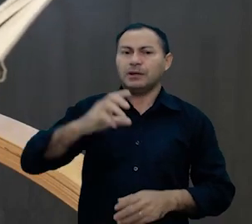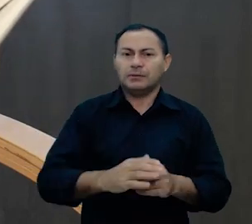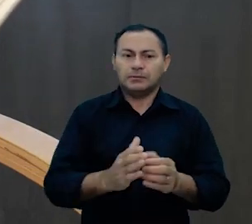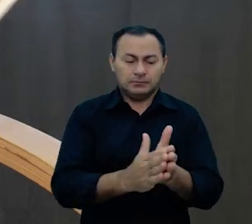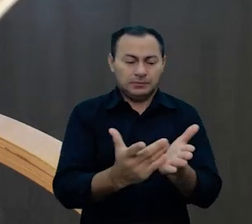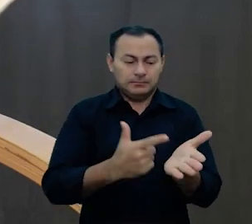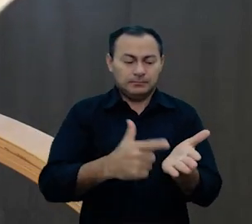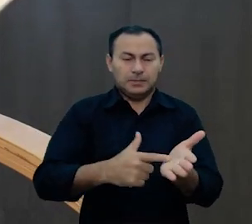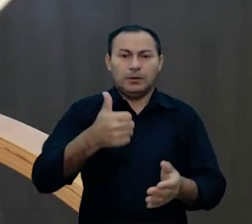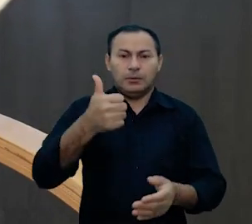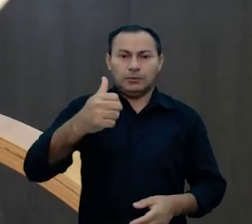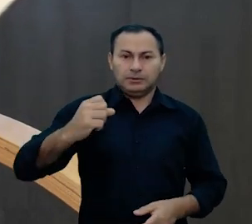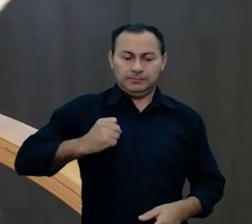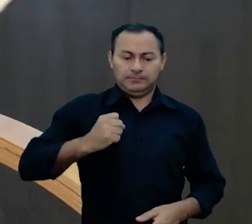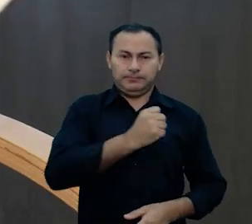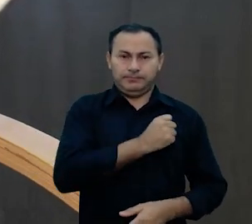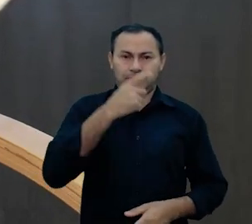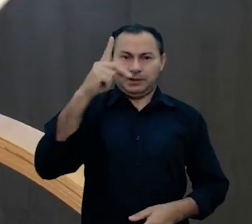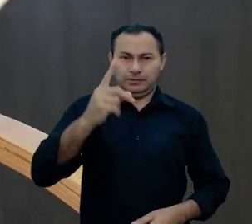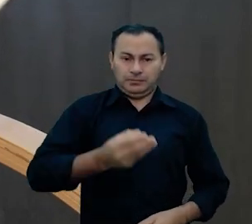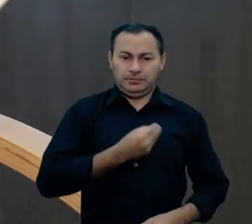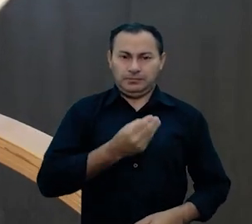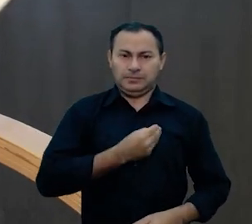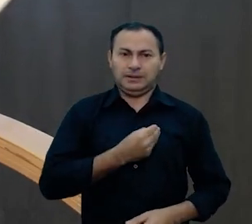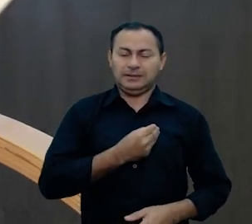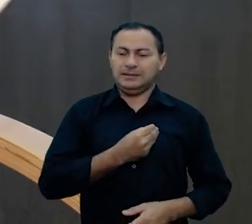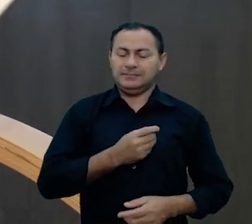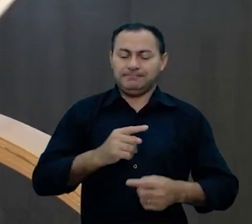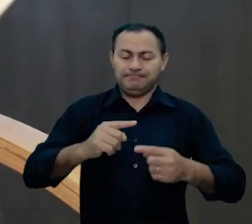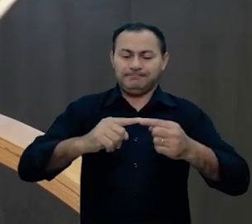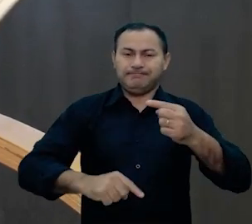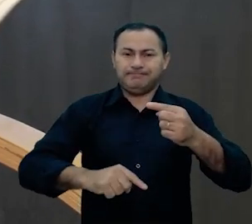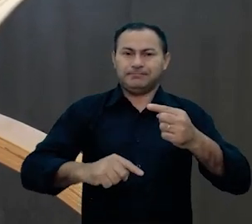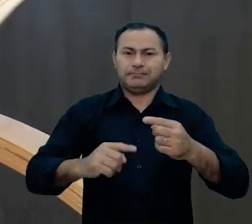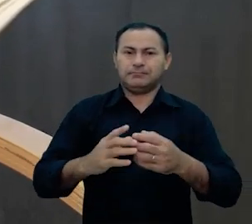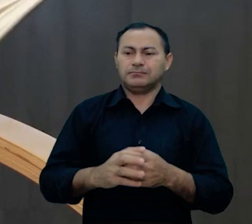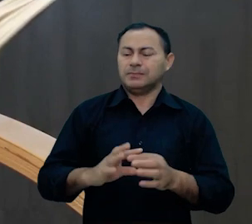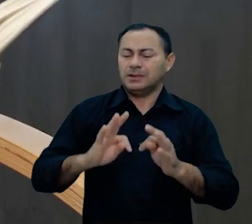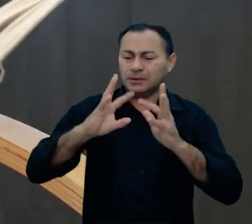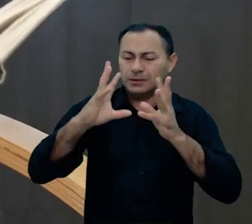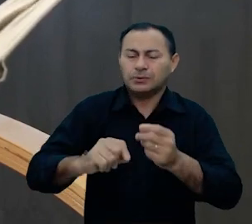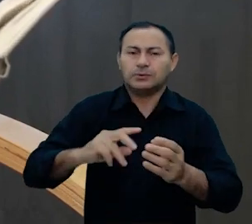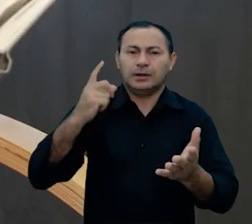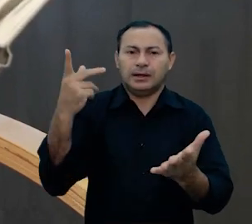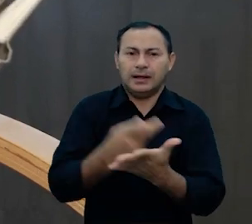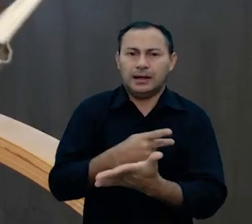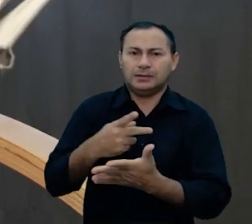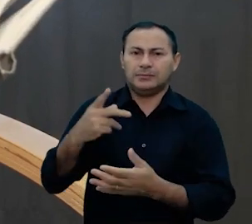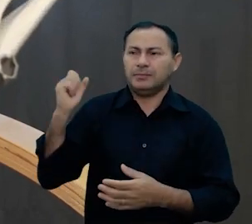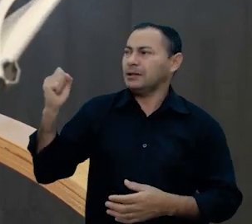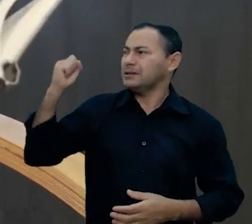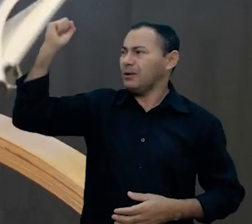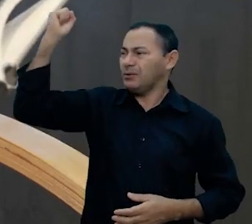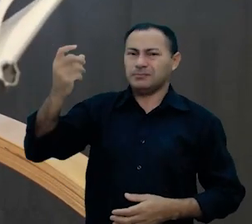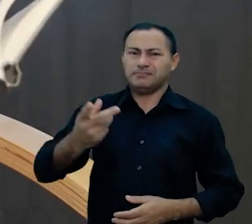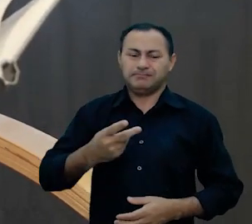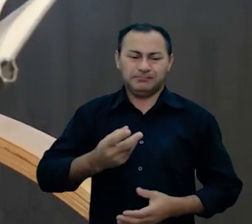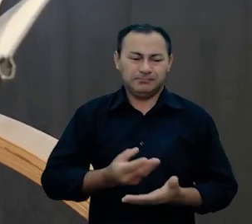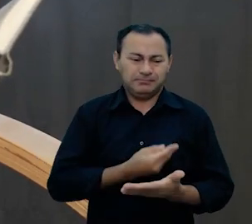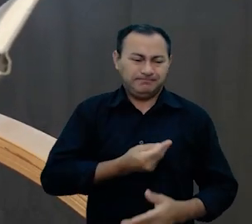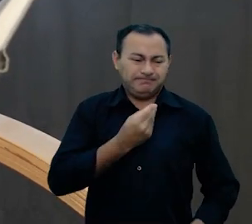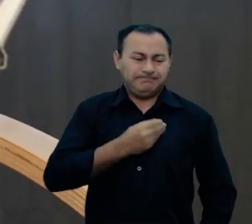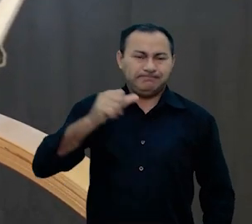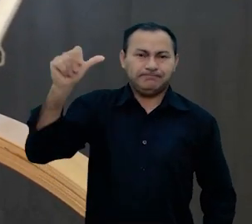Samuel, vemos que parecia que sua vida e personalidade estavam se desintegrando. Estava tudo dando errado para ele. Mas nesses